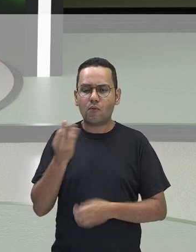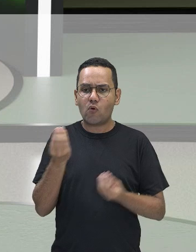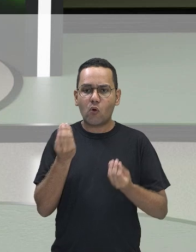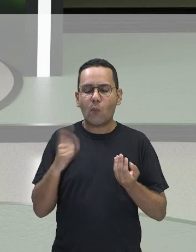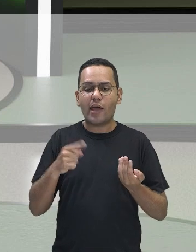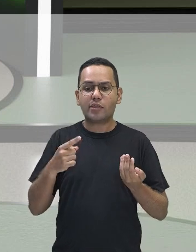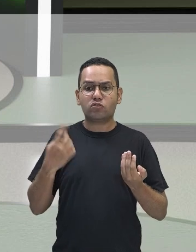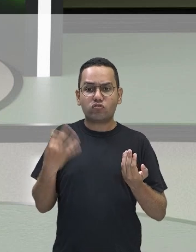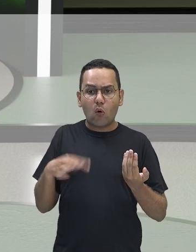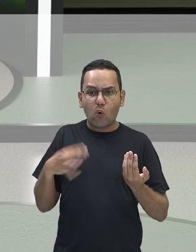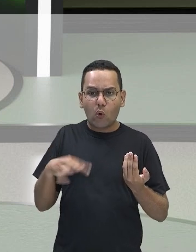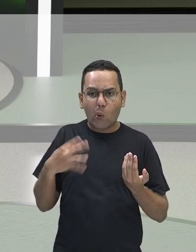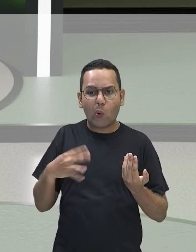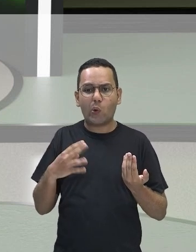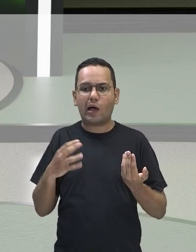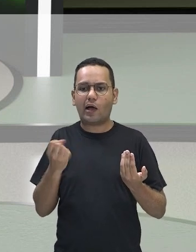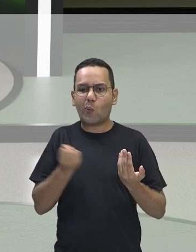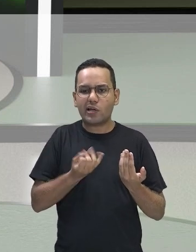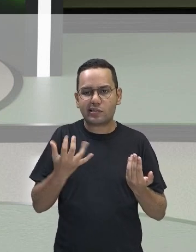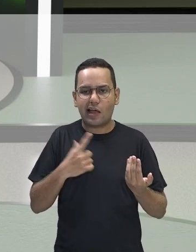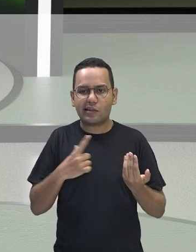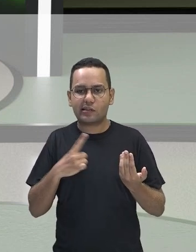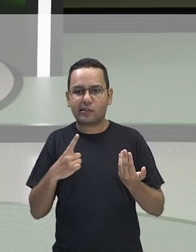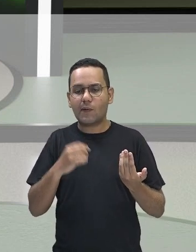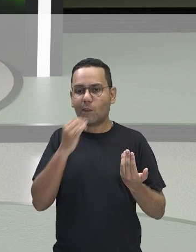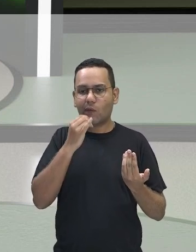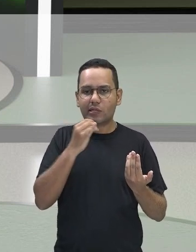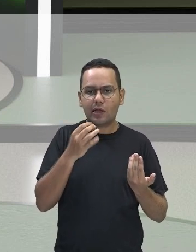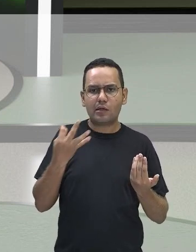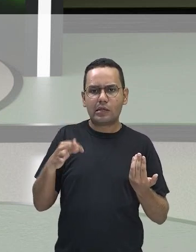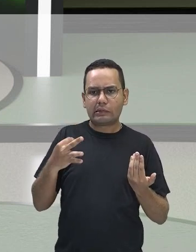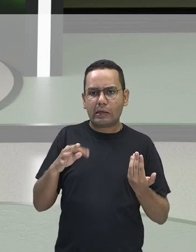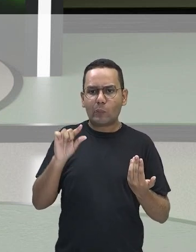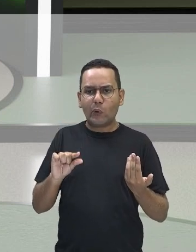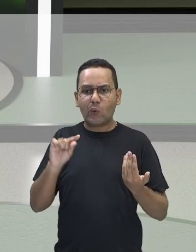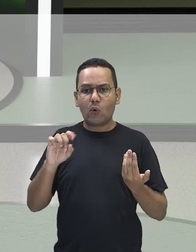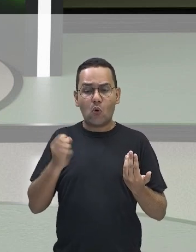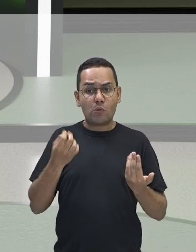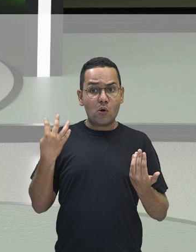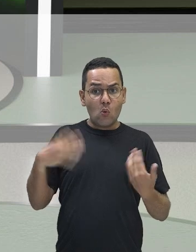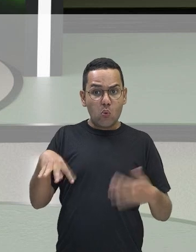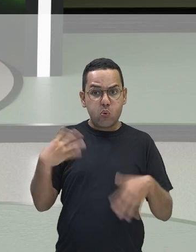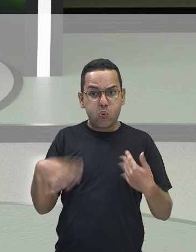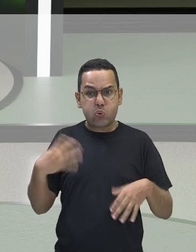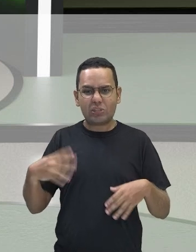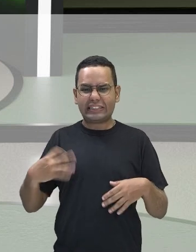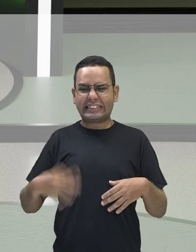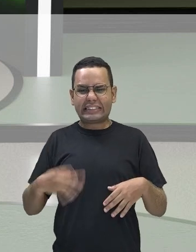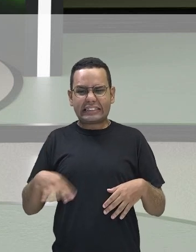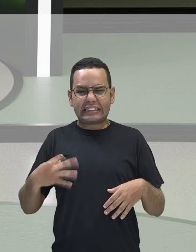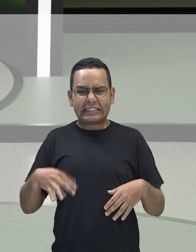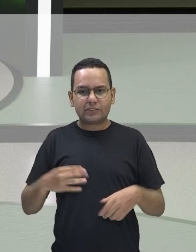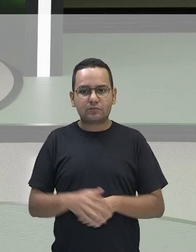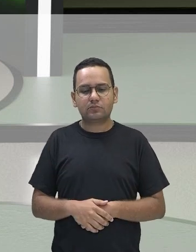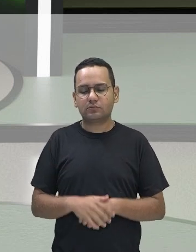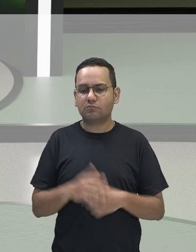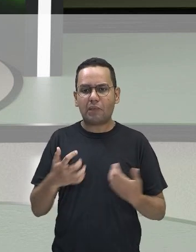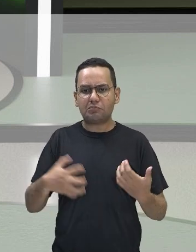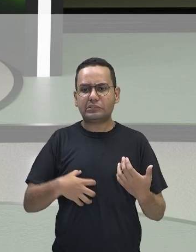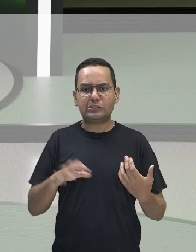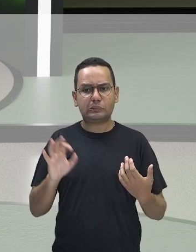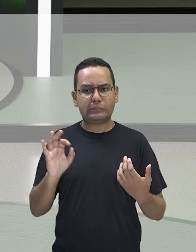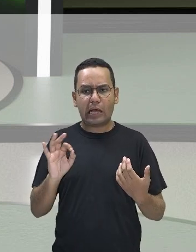quando que a dor está muito intensa ou ela está pouco intensa. A gente não sente, né, as cólicas